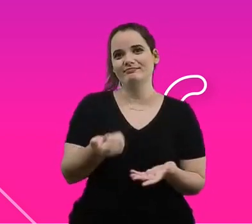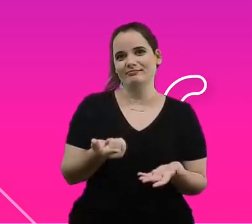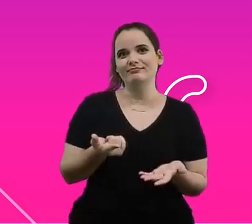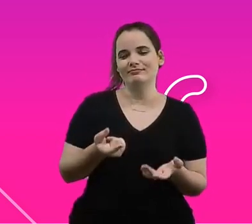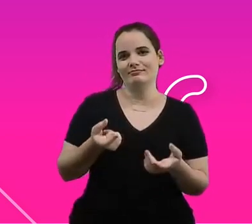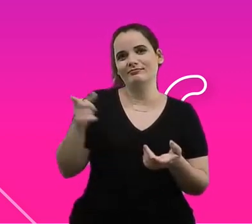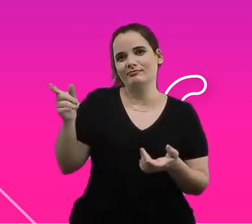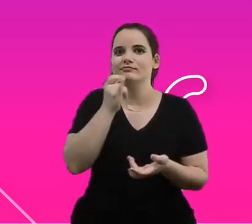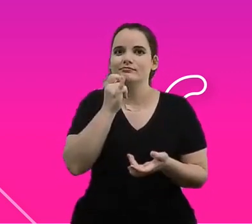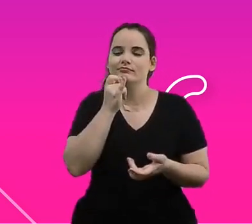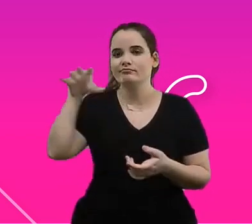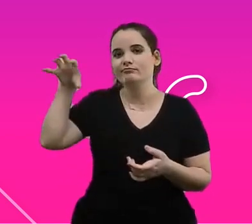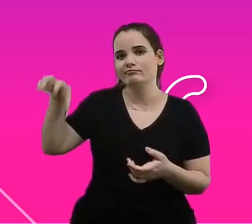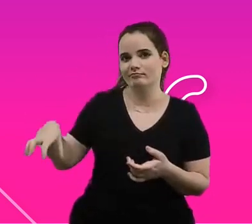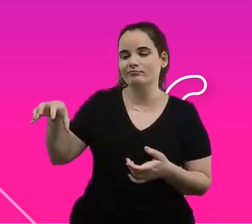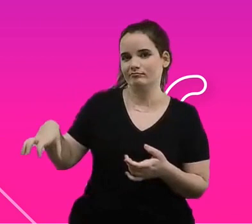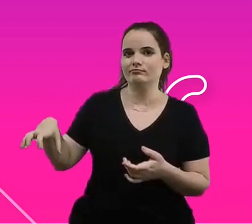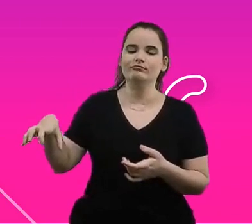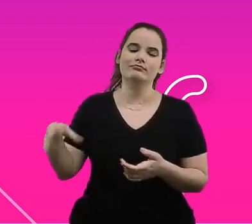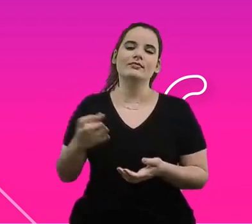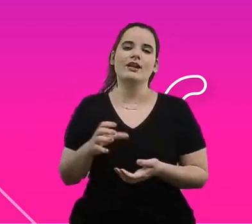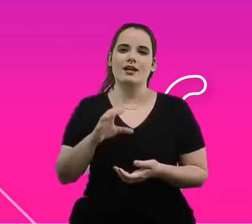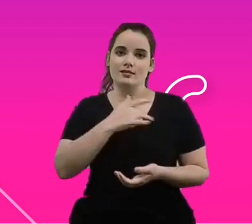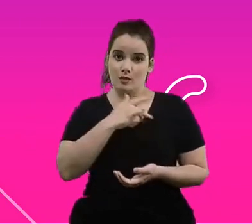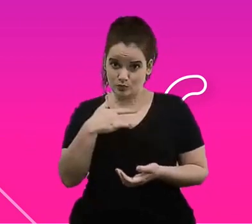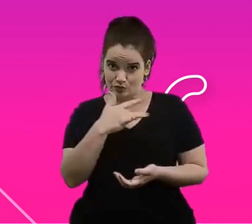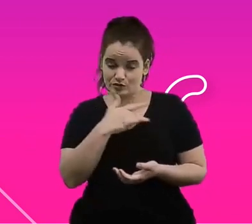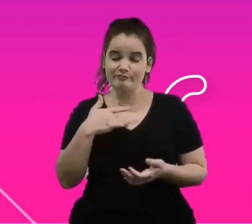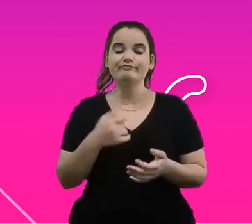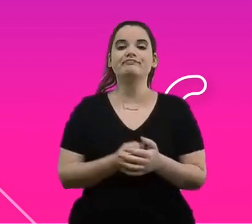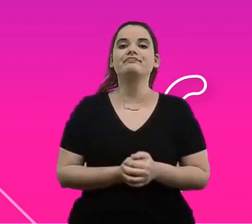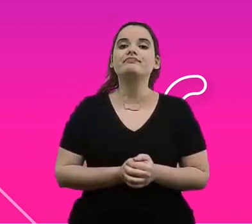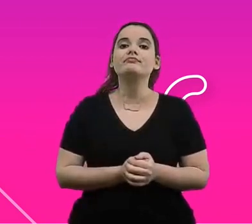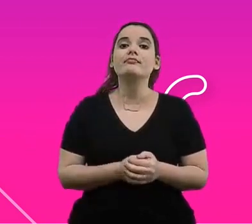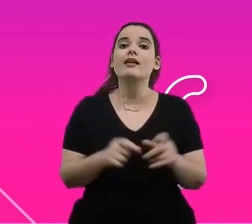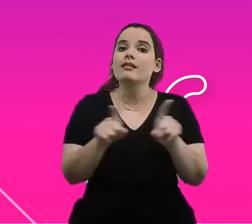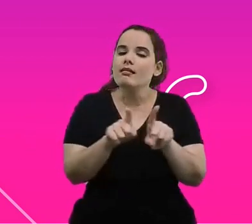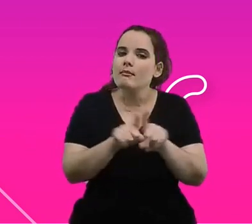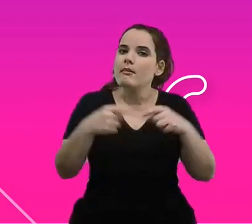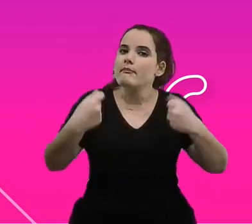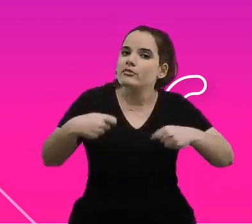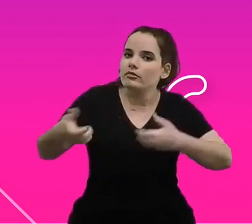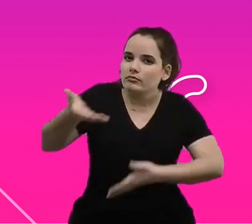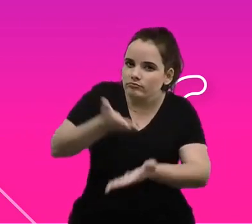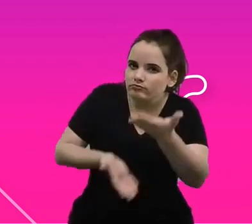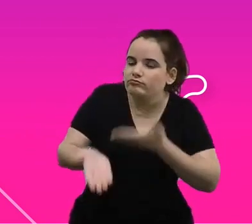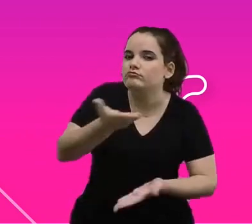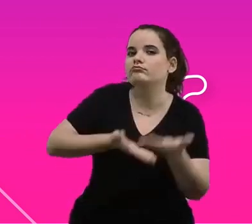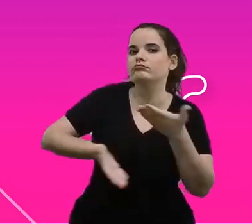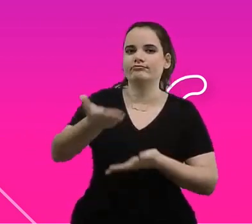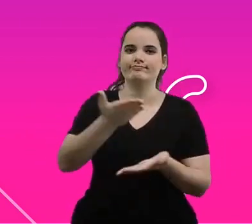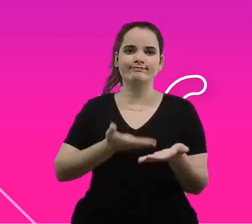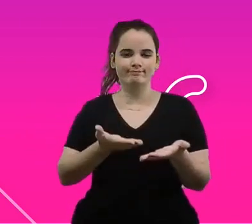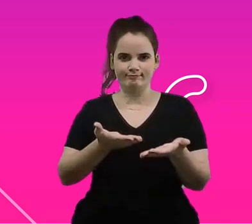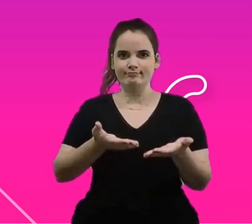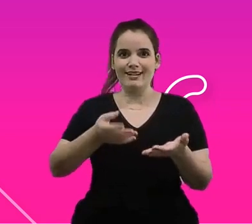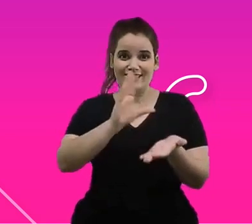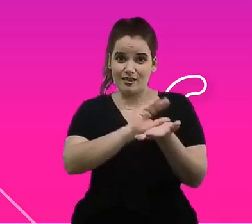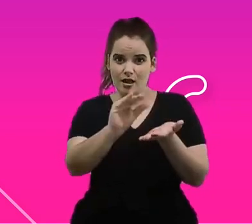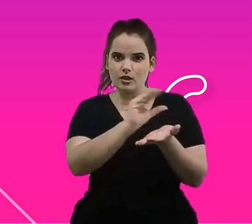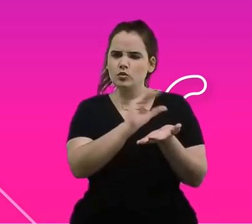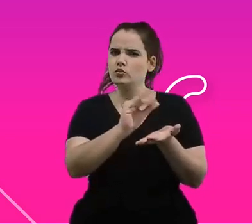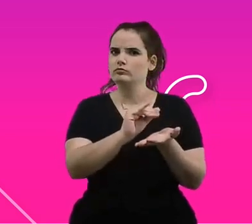impressionada com a rapidez com que vocês saíram de um ponto até esse ponto de predição, resultado, e já pronto aí para